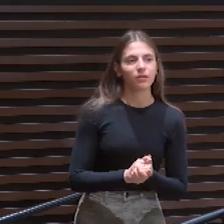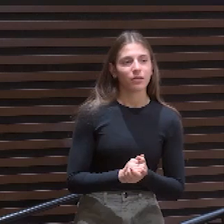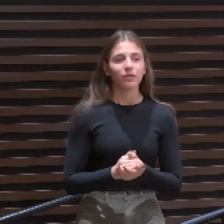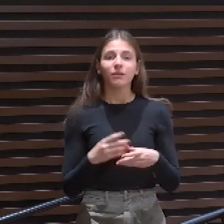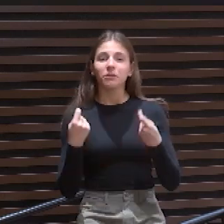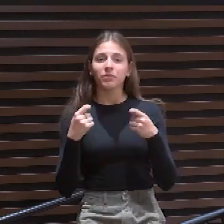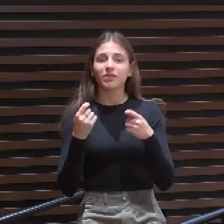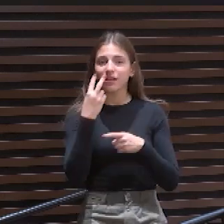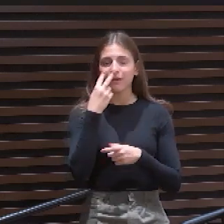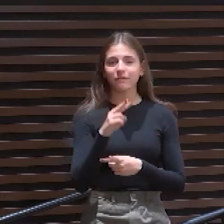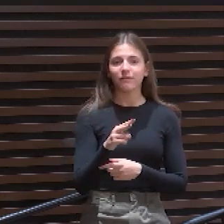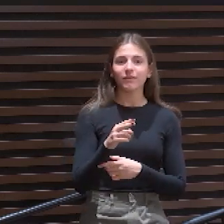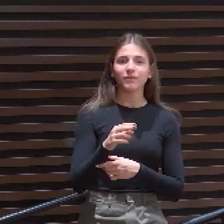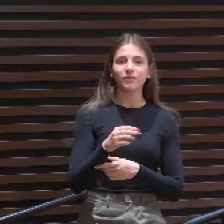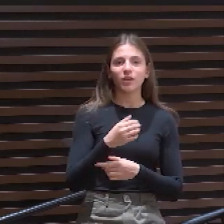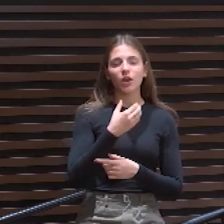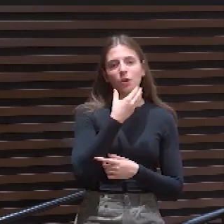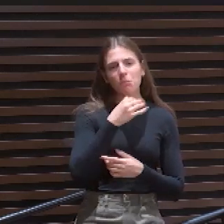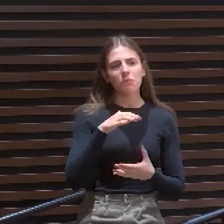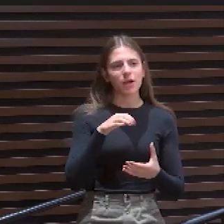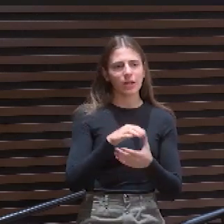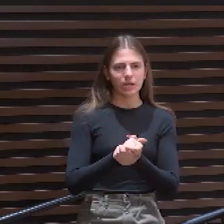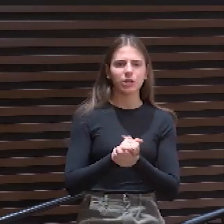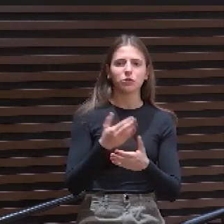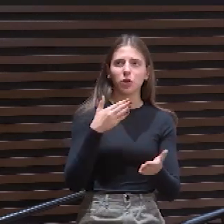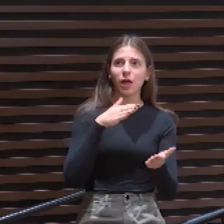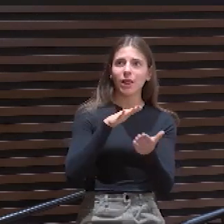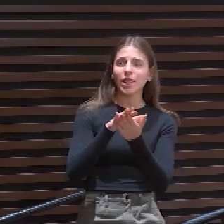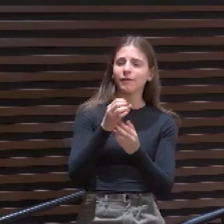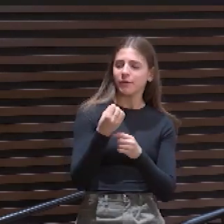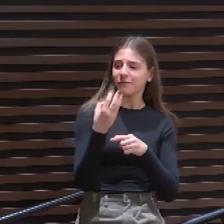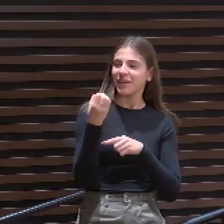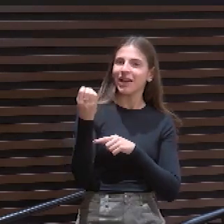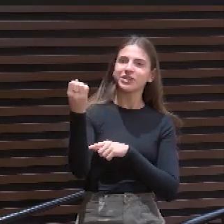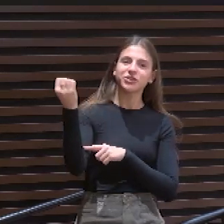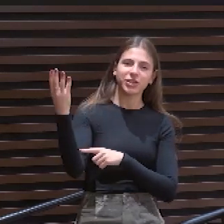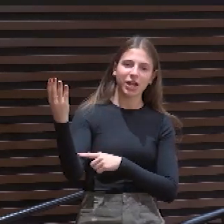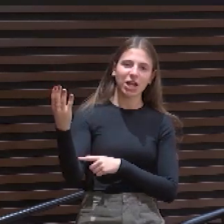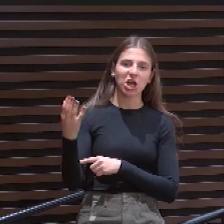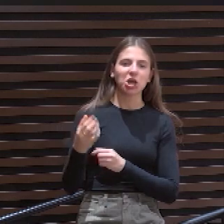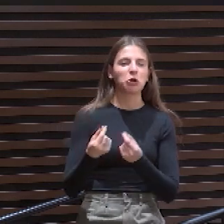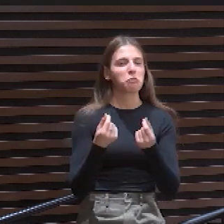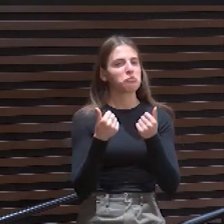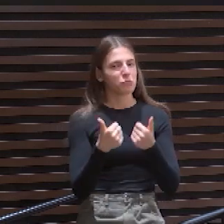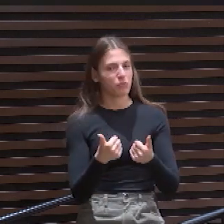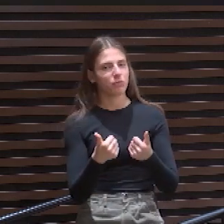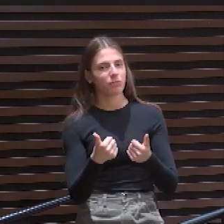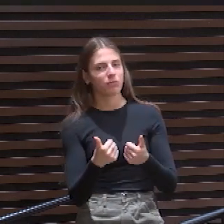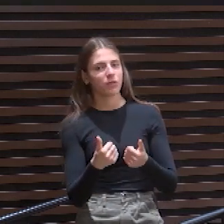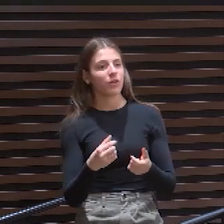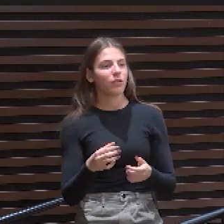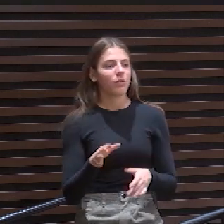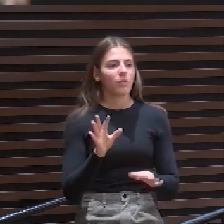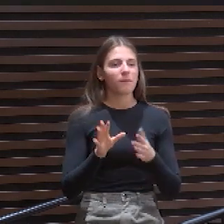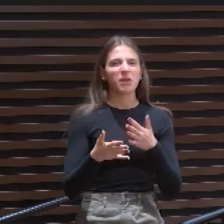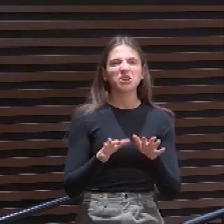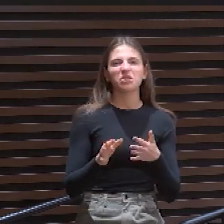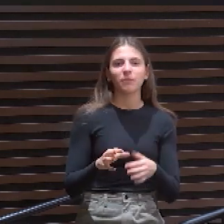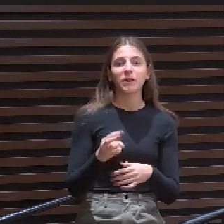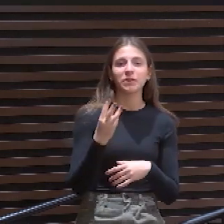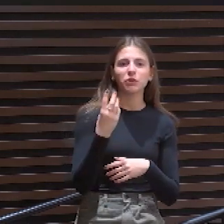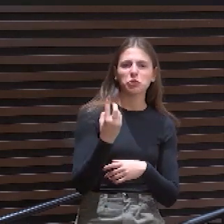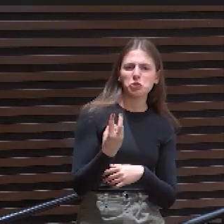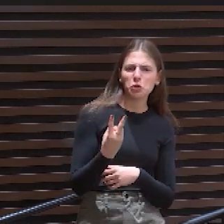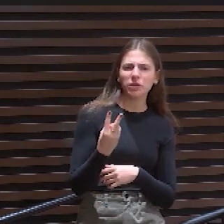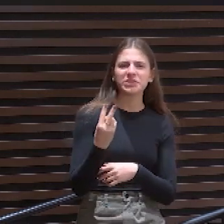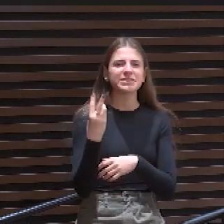O marido dela, todo ano, leva ela para viajar para o exterior. Cada 2, 3 anos, dá um carro novo